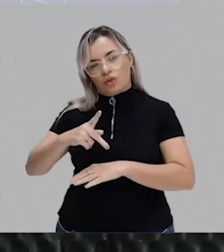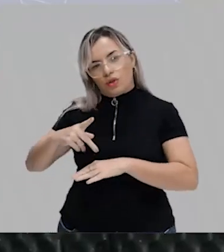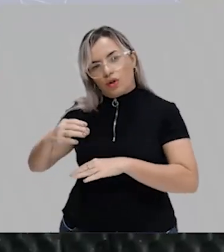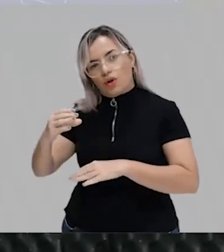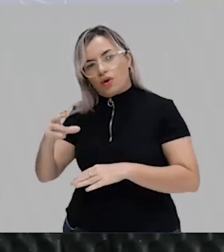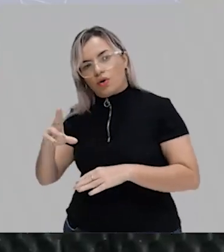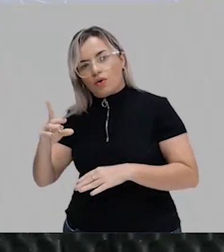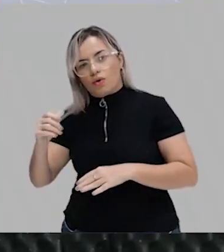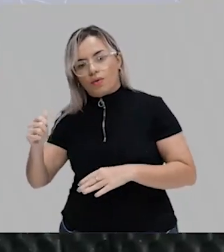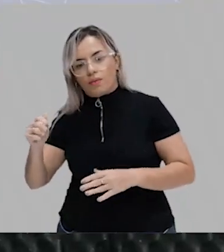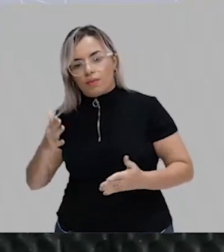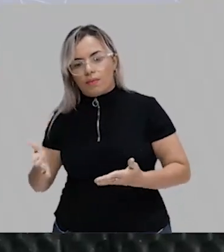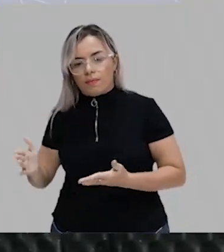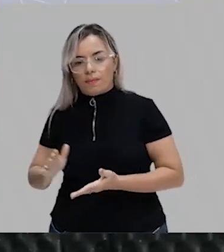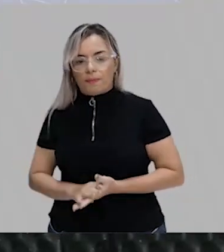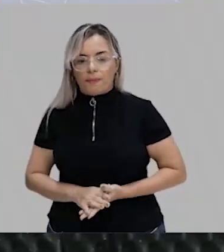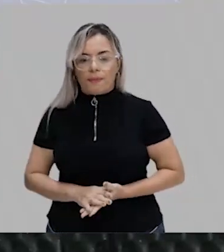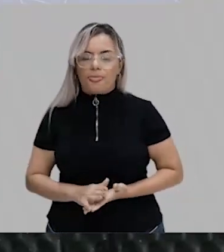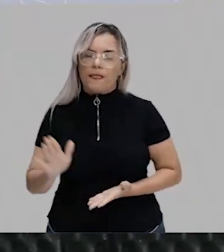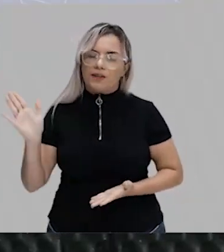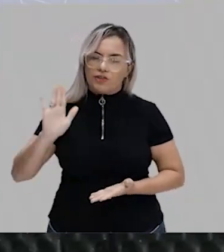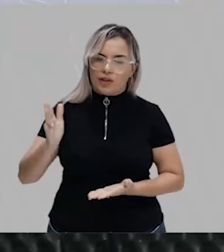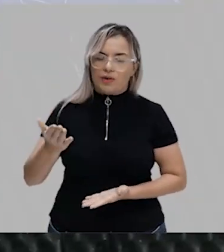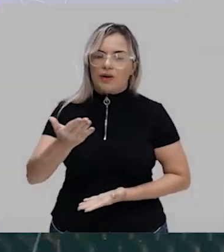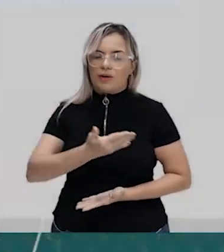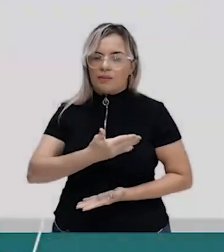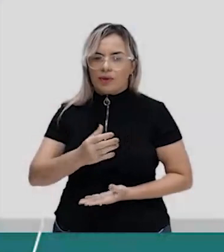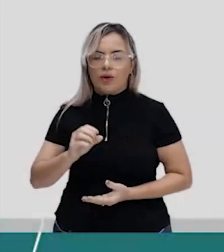ou como estás, são mais comuns.